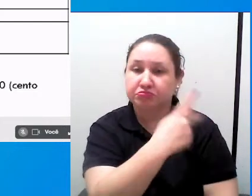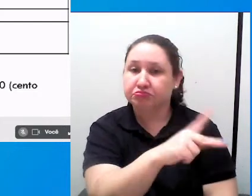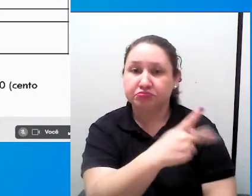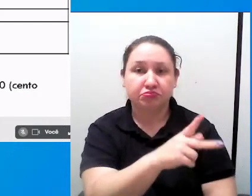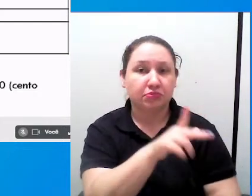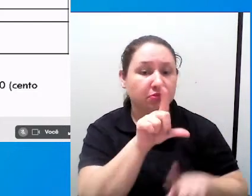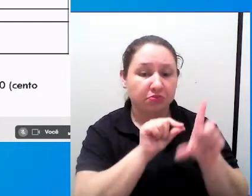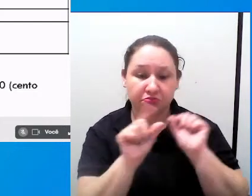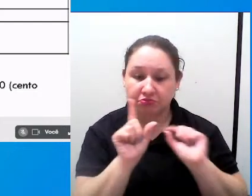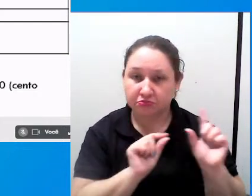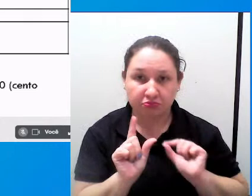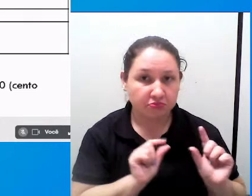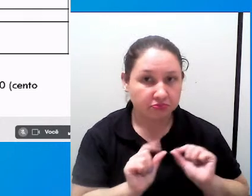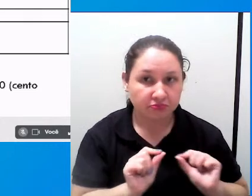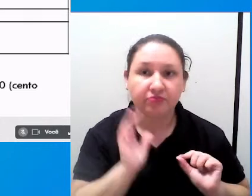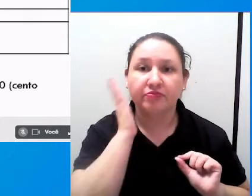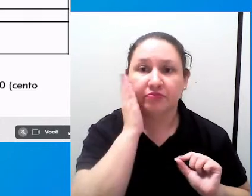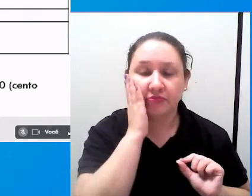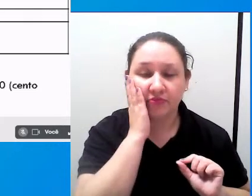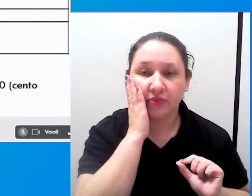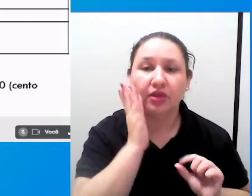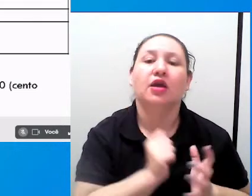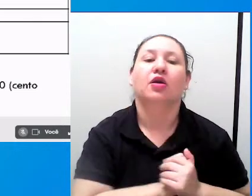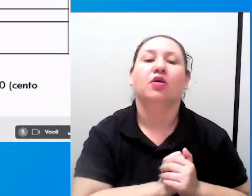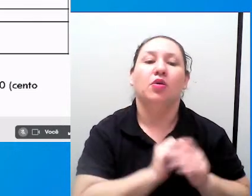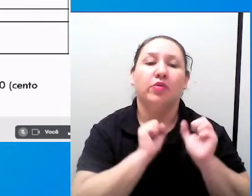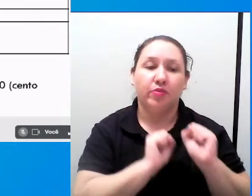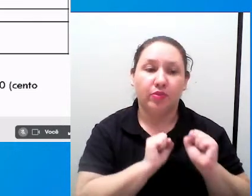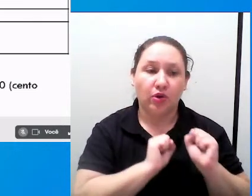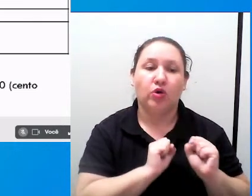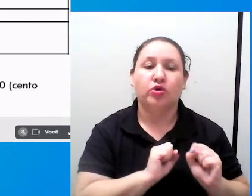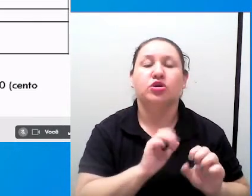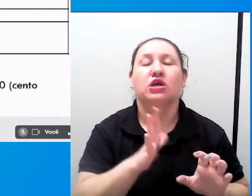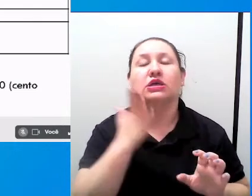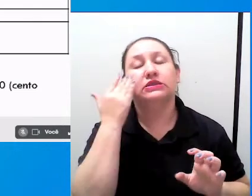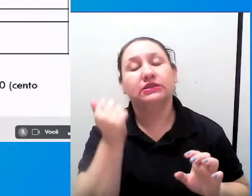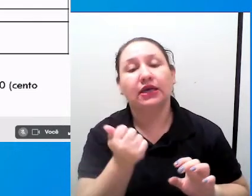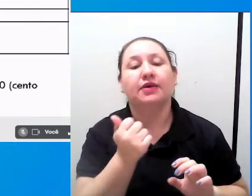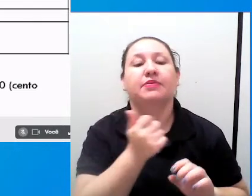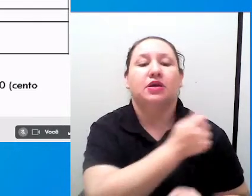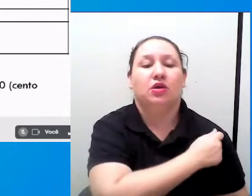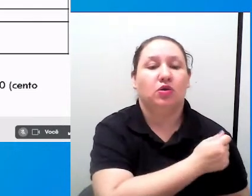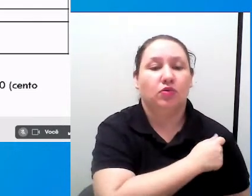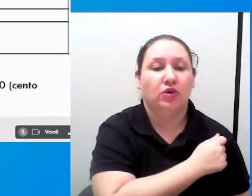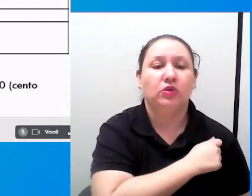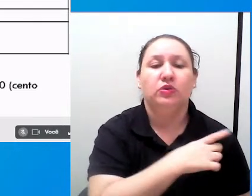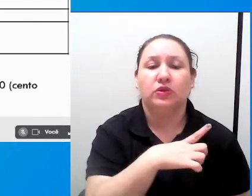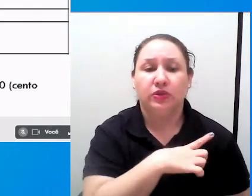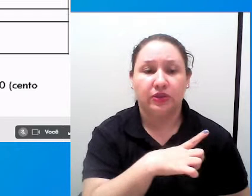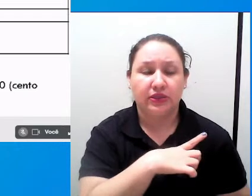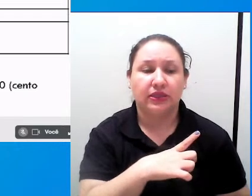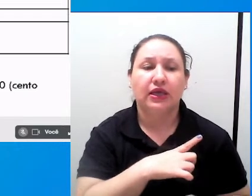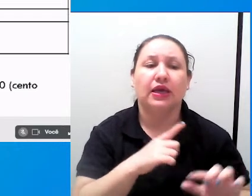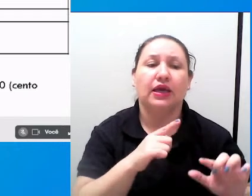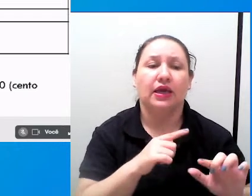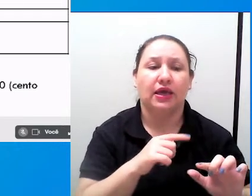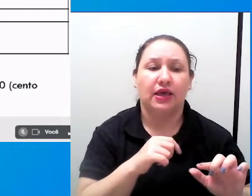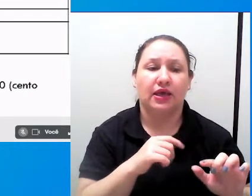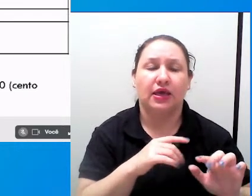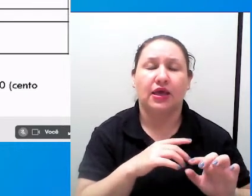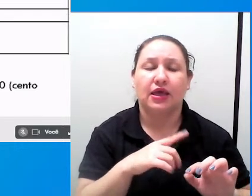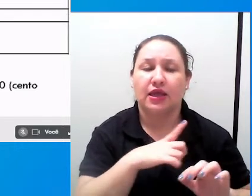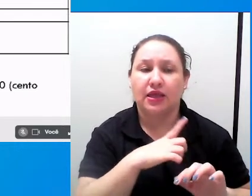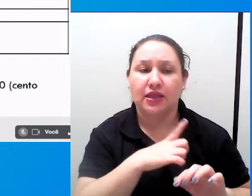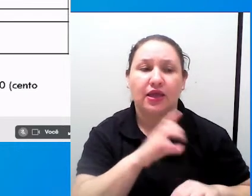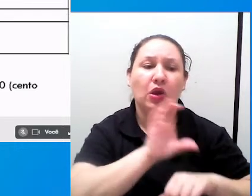com caráter extensionista. A gente sabe todo o trabalho que envolve a mais, então ele vai ter essa carga horária de 55